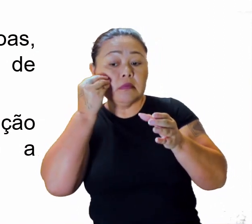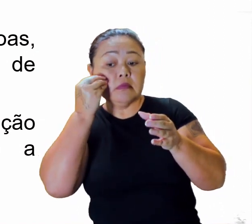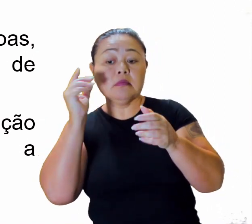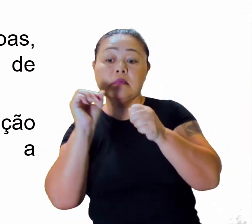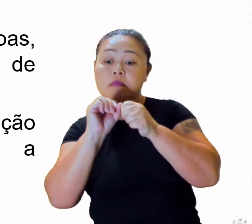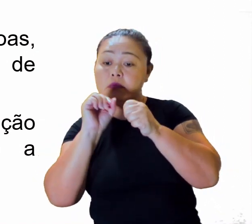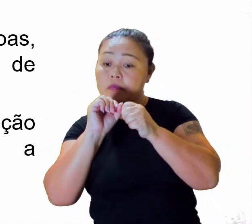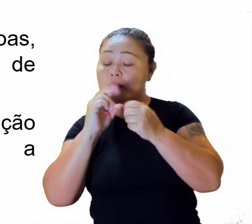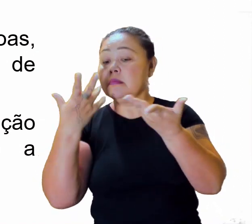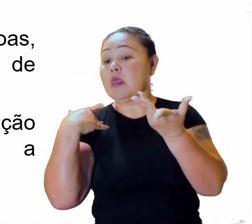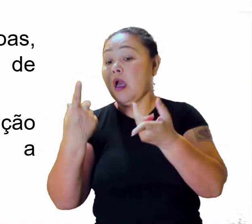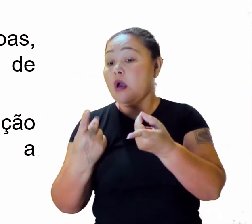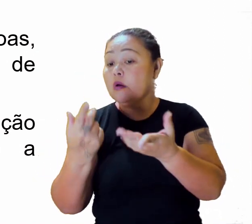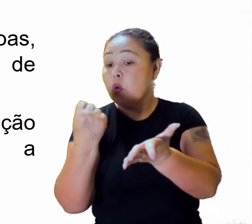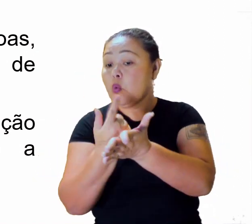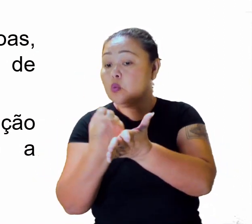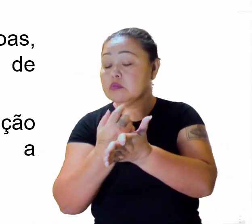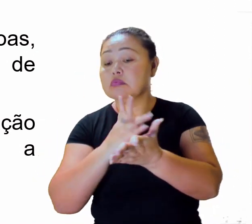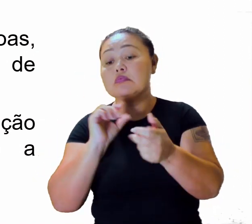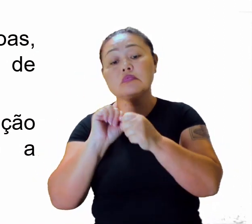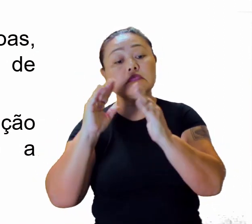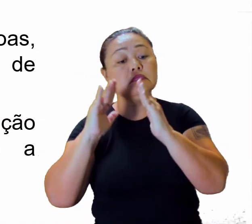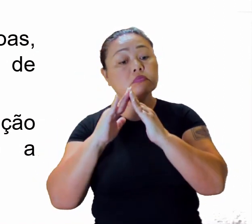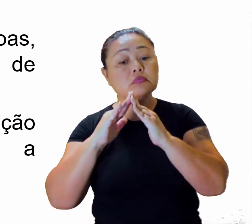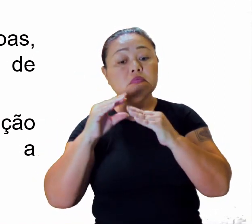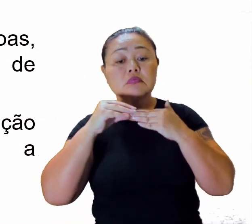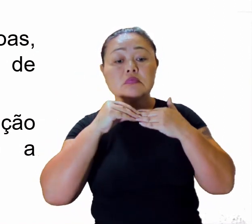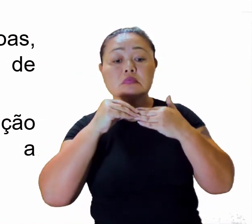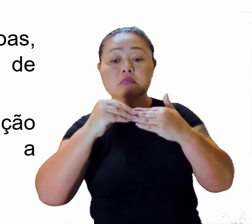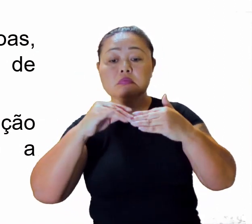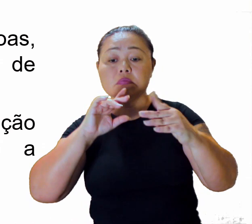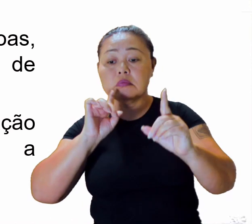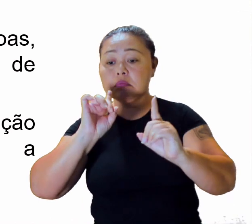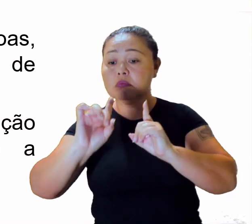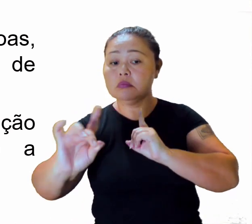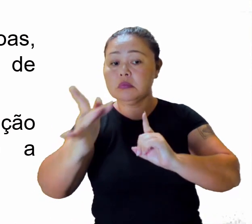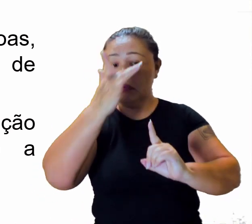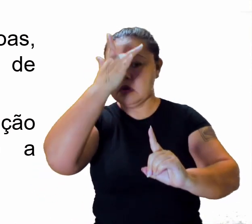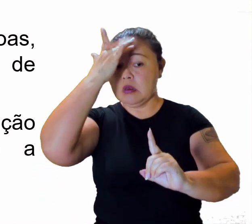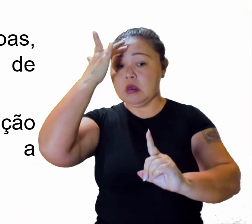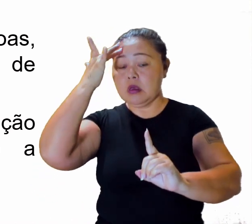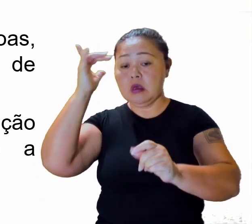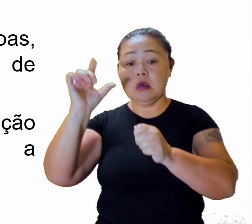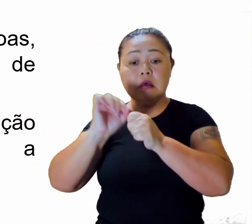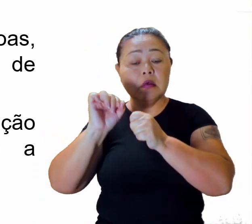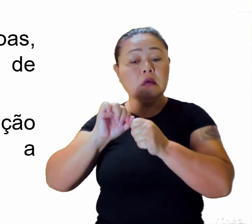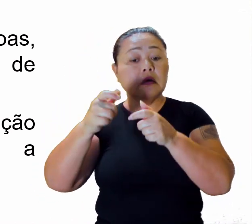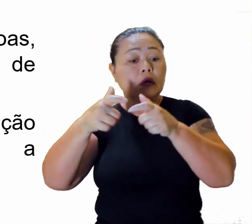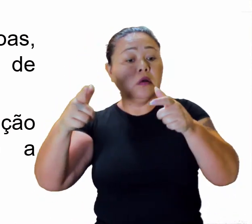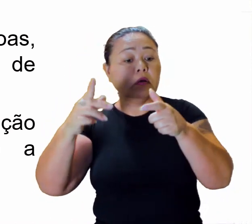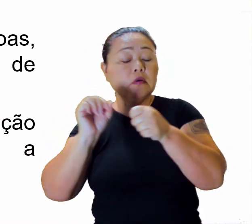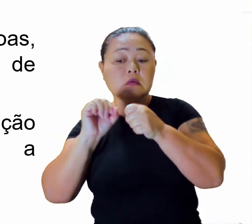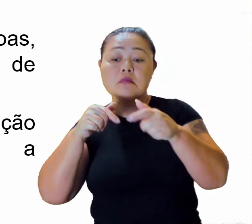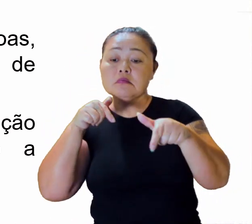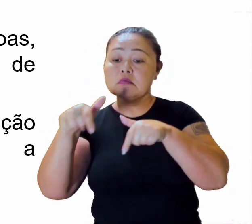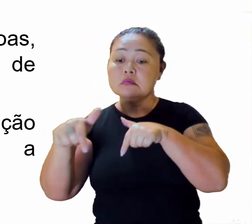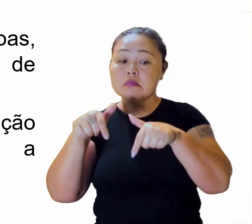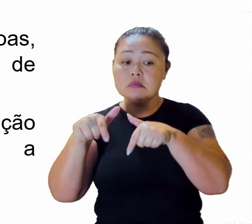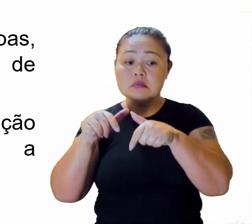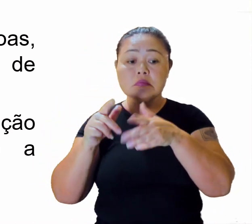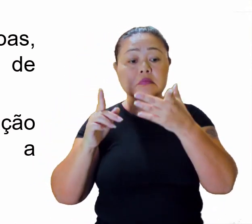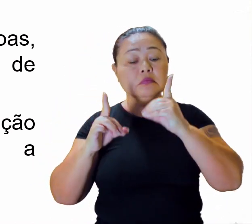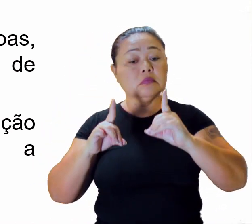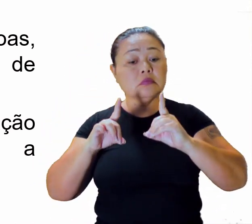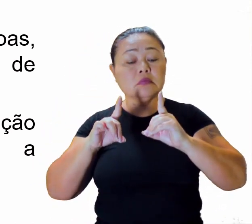especulação imobiliária. B. Direcionamento maior do fluxo de pessoas devido à existência de um grande número de